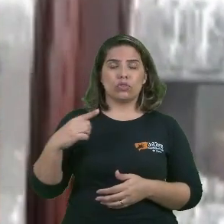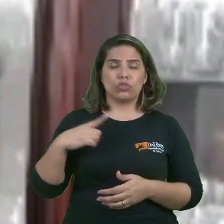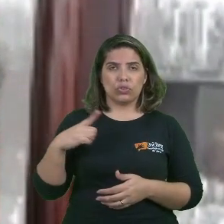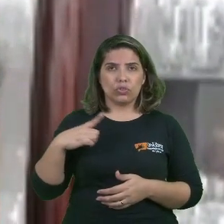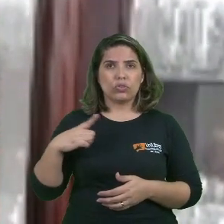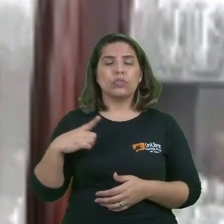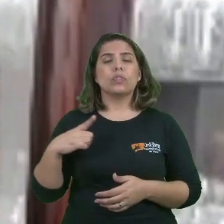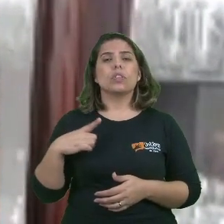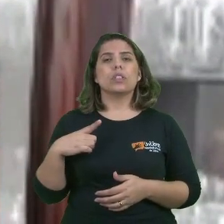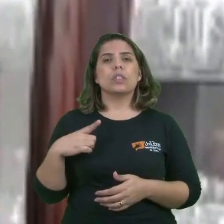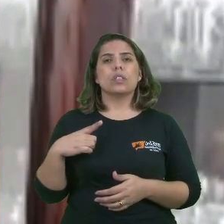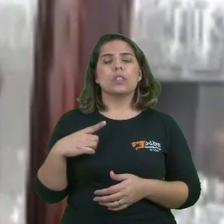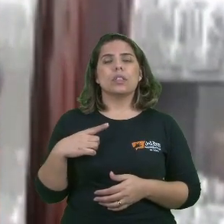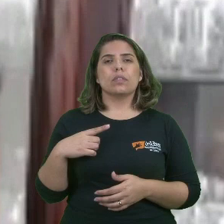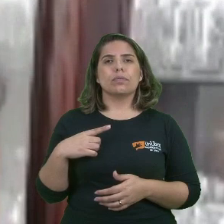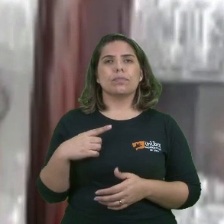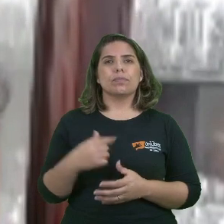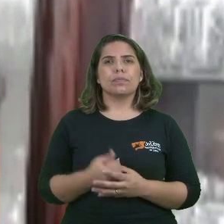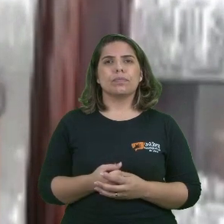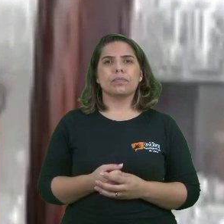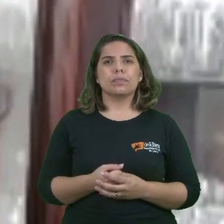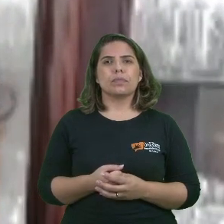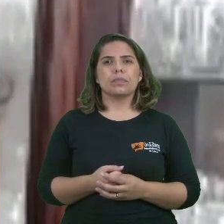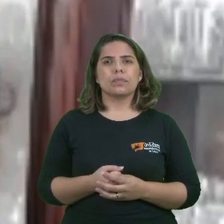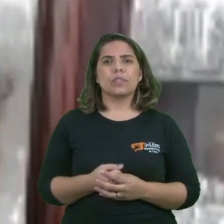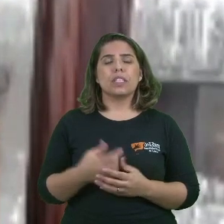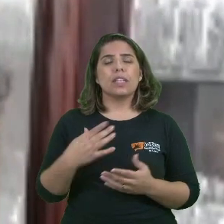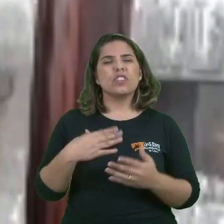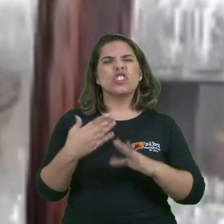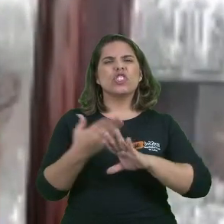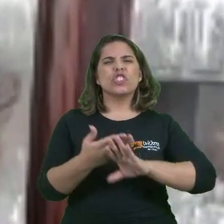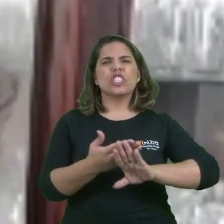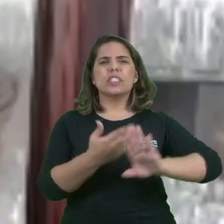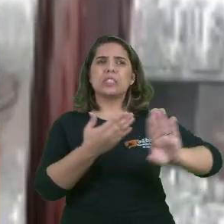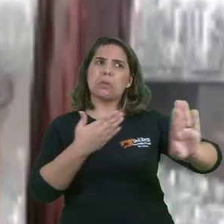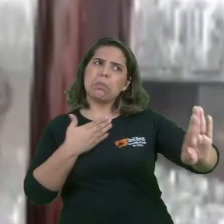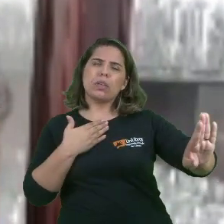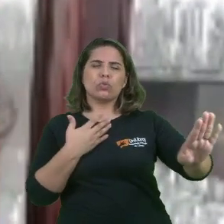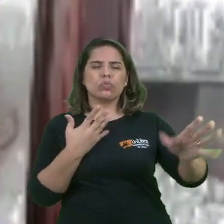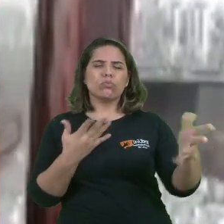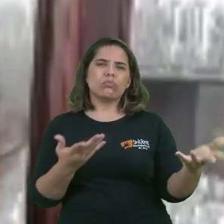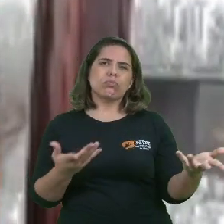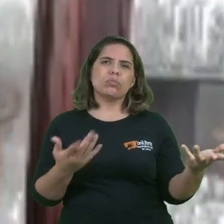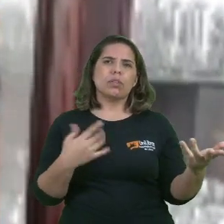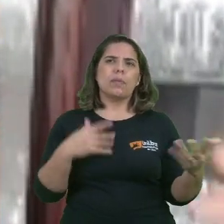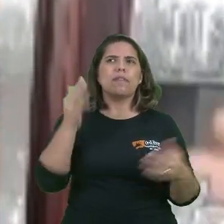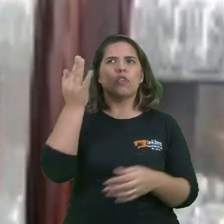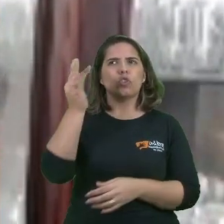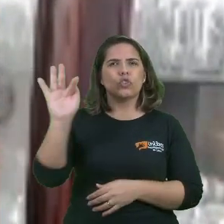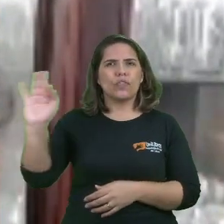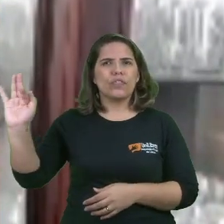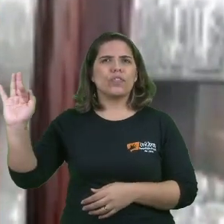tive bastante distanciamento digamos e